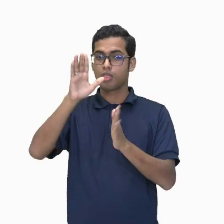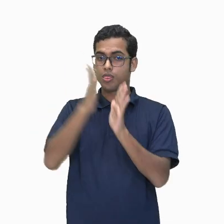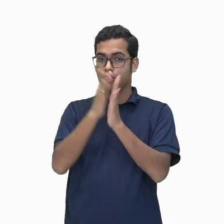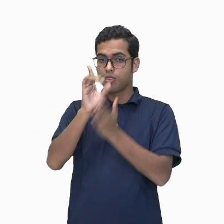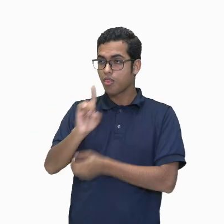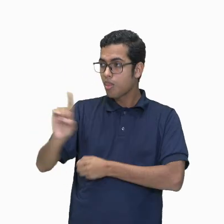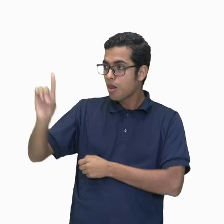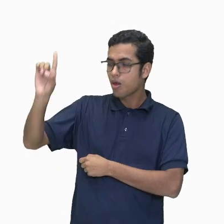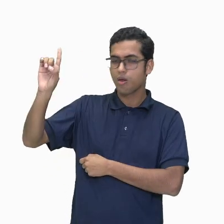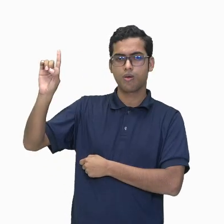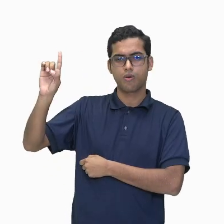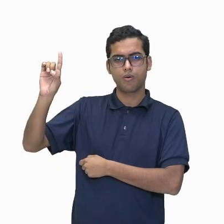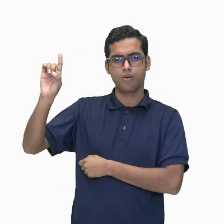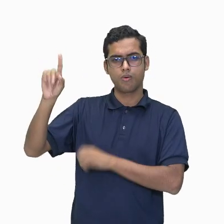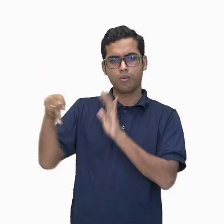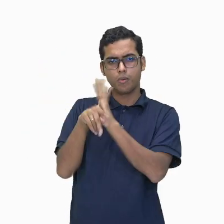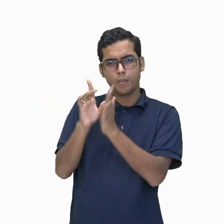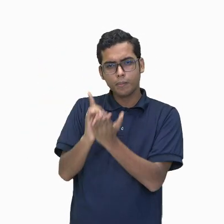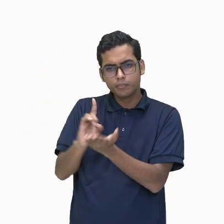que se move